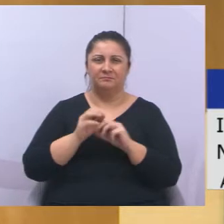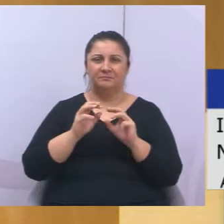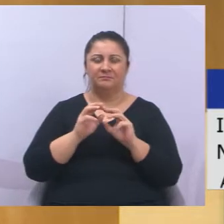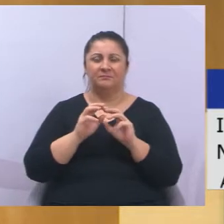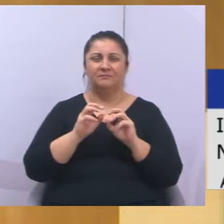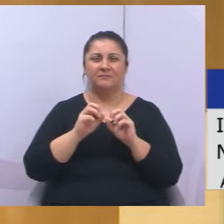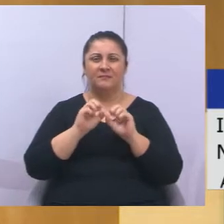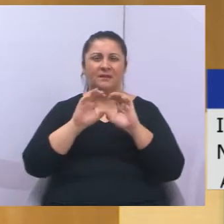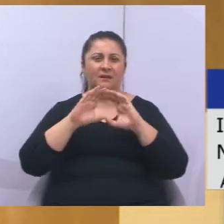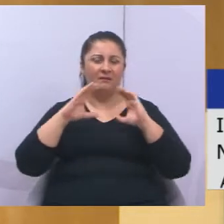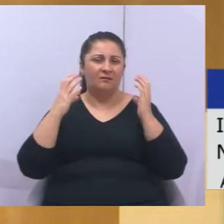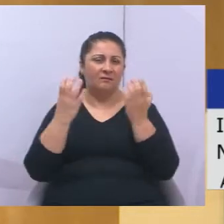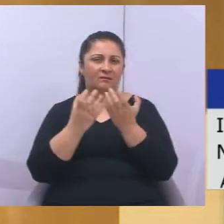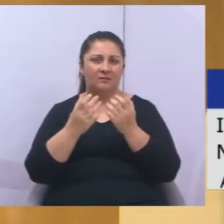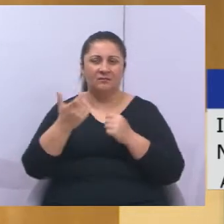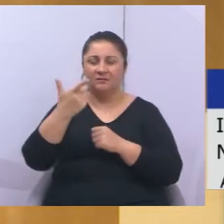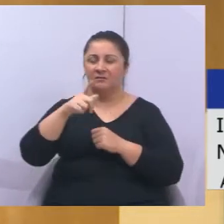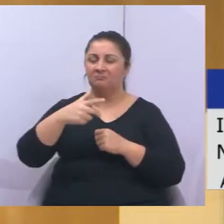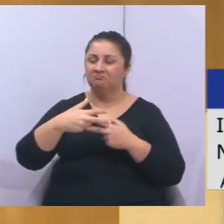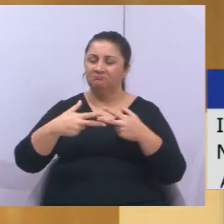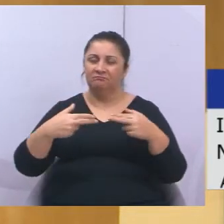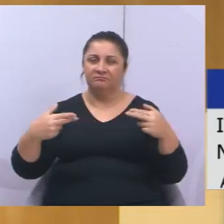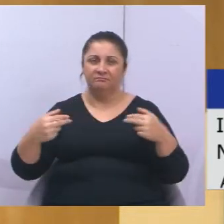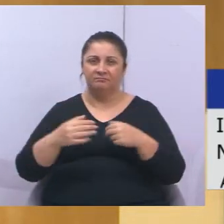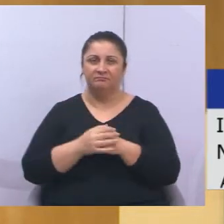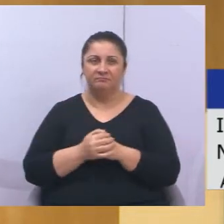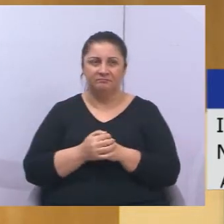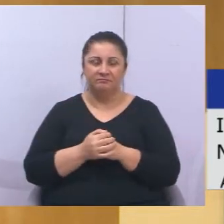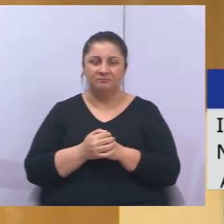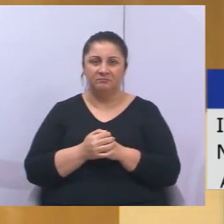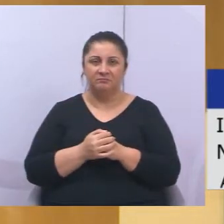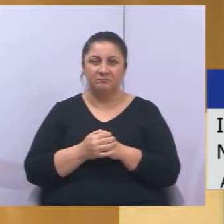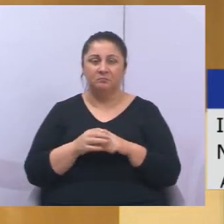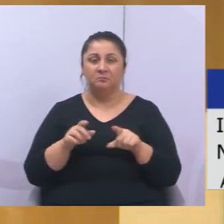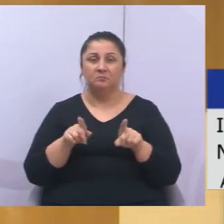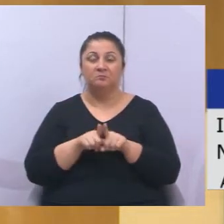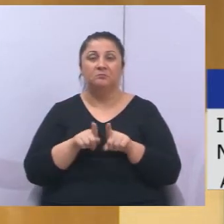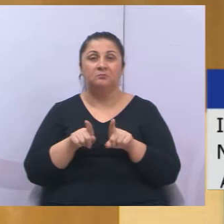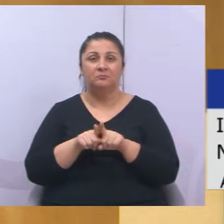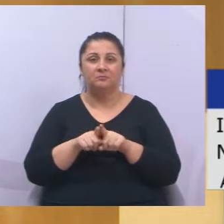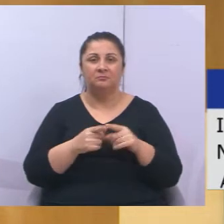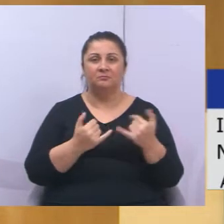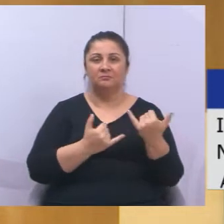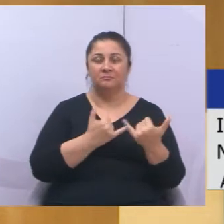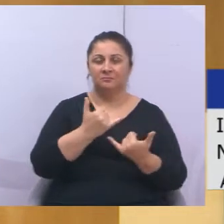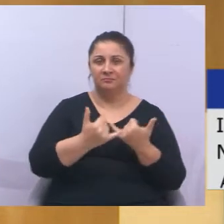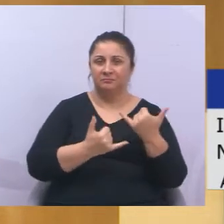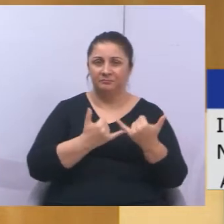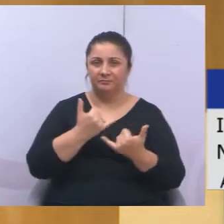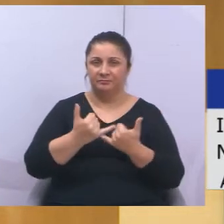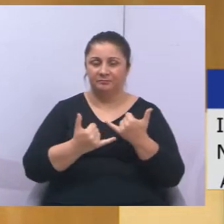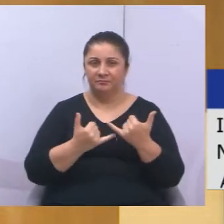e outros eventos, inclusive com a realização de brincadeiras